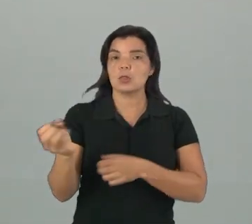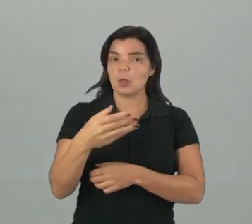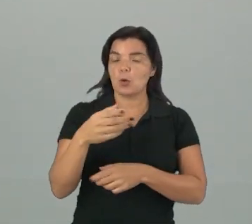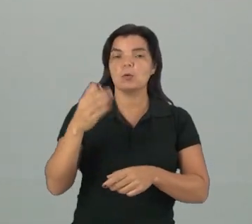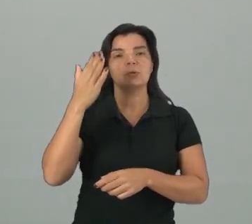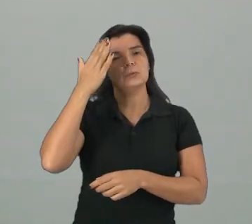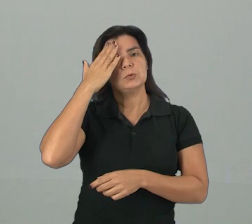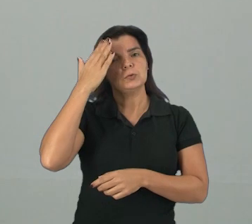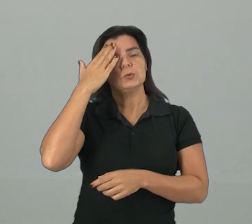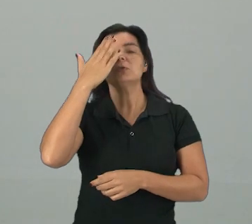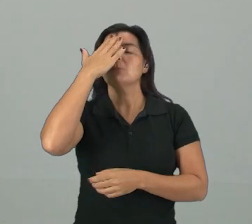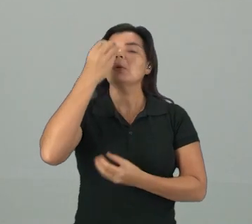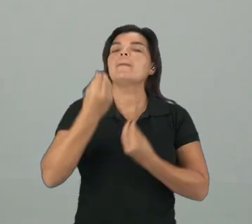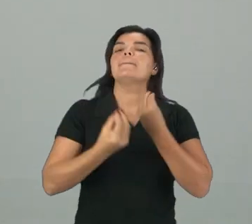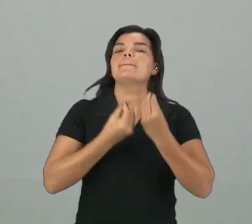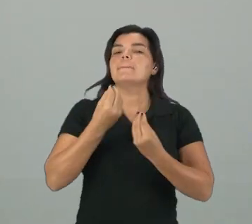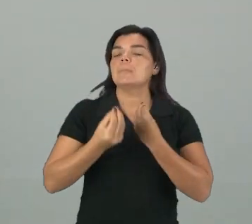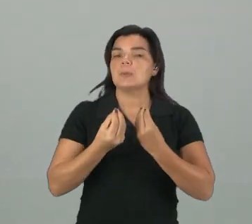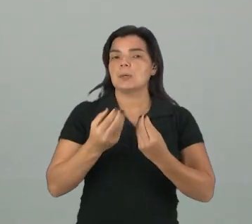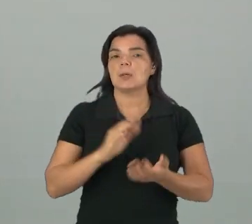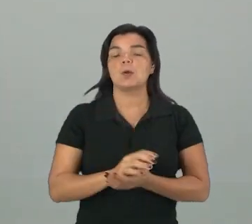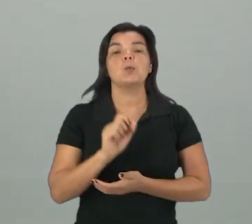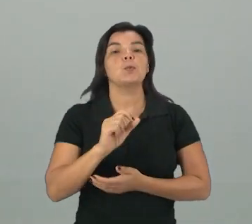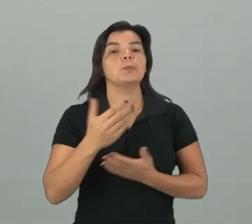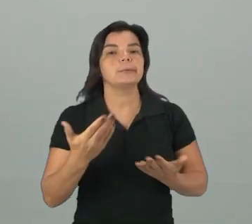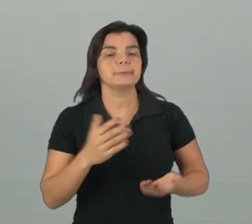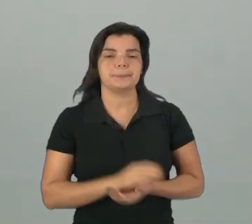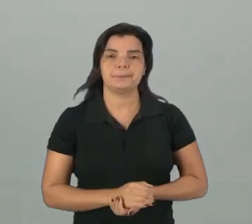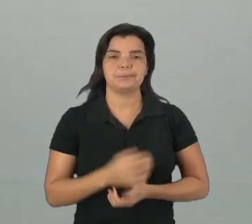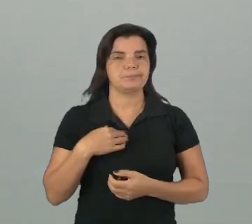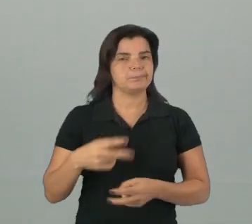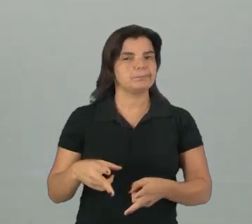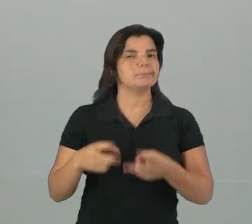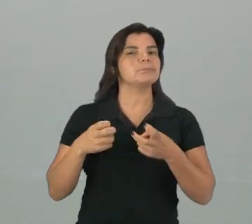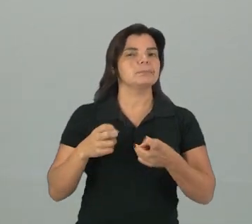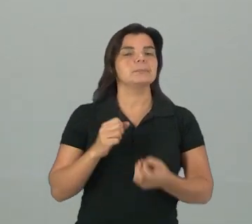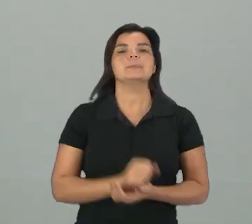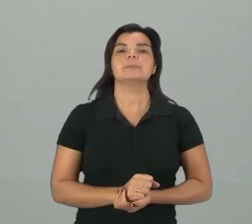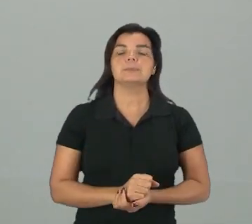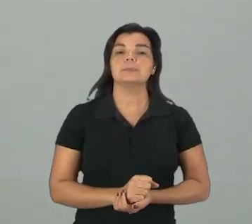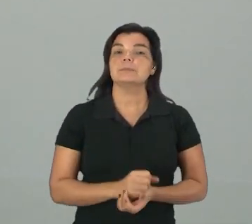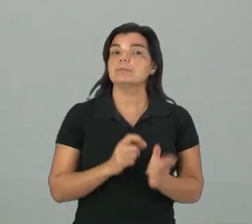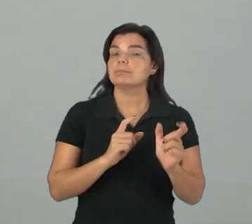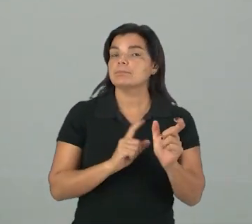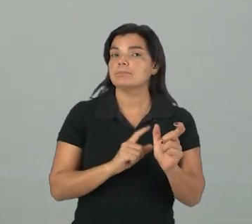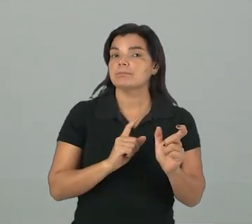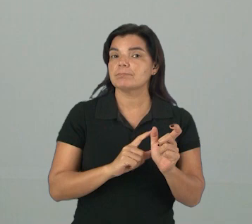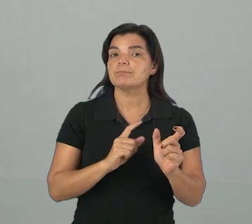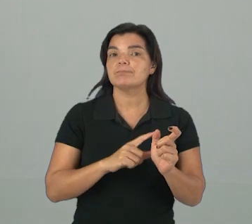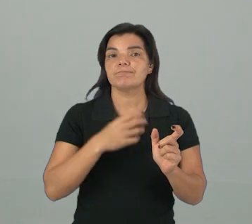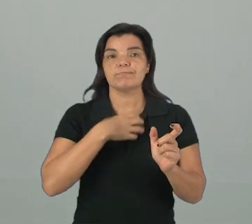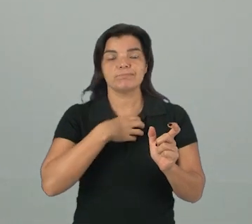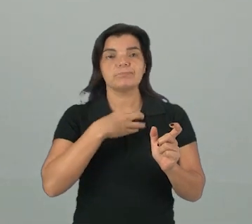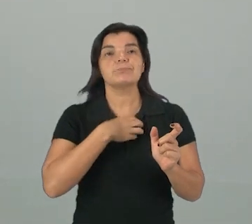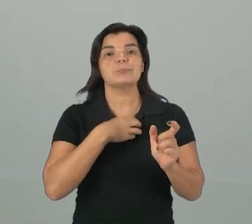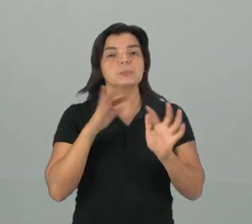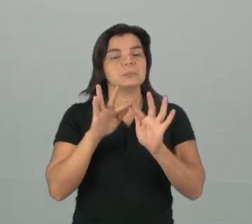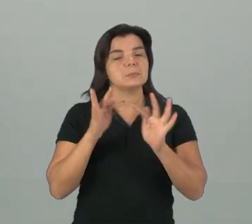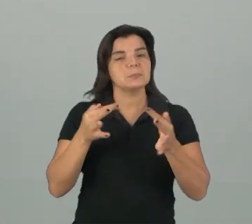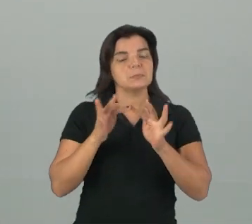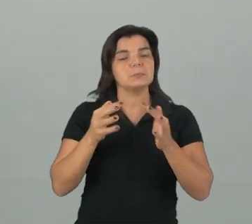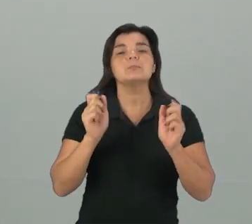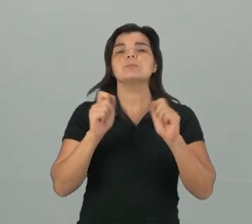de entender, de saber para que serve, o que é. Mas percebam, gente, essa pequena atitude, esse simples